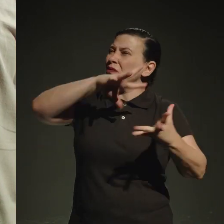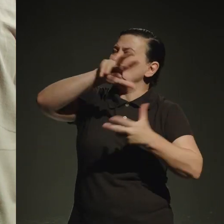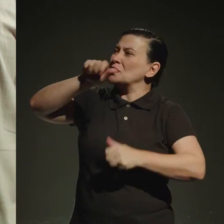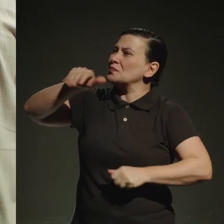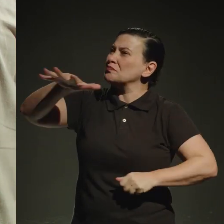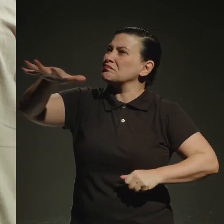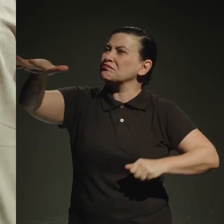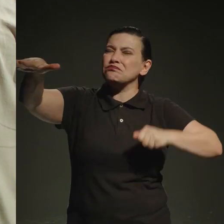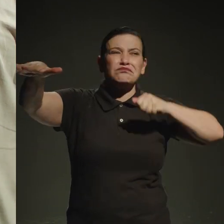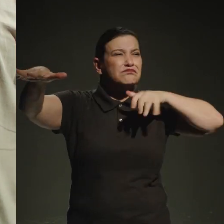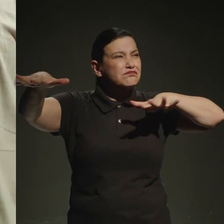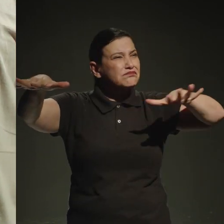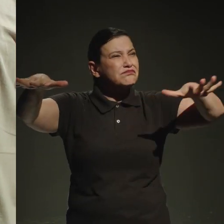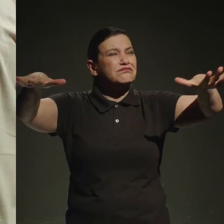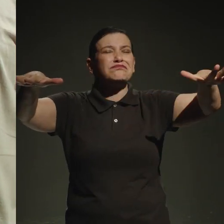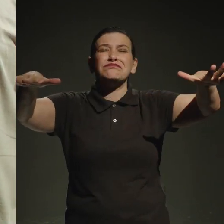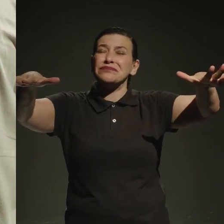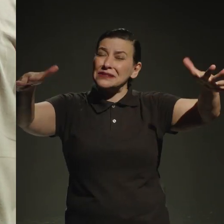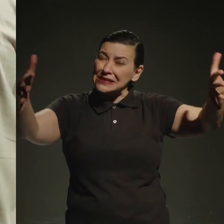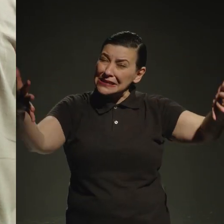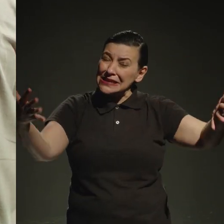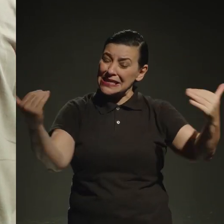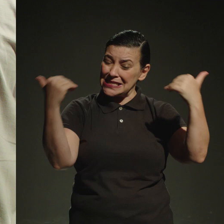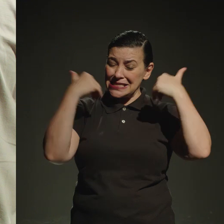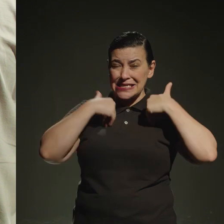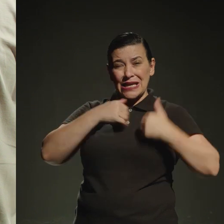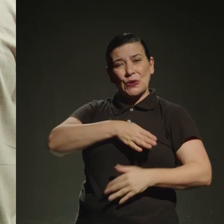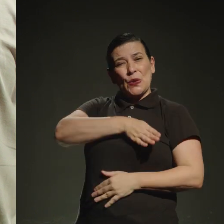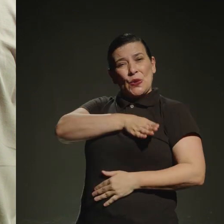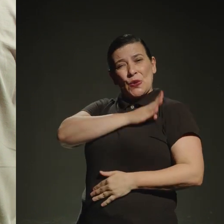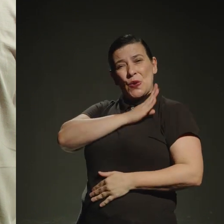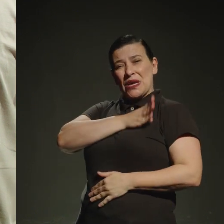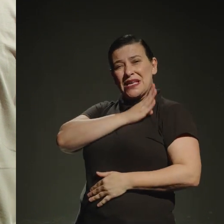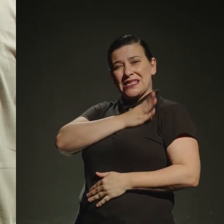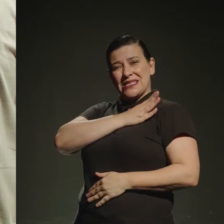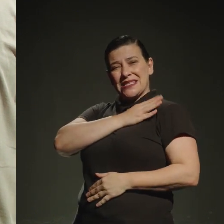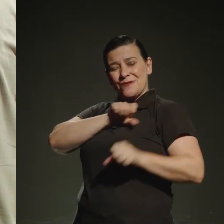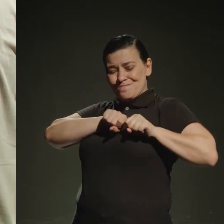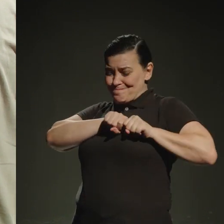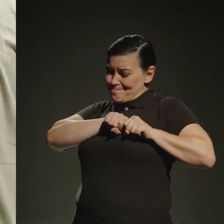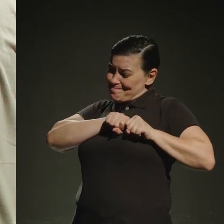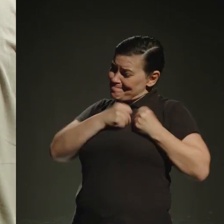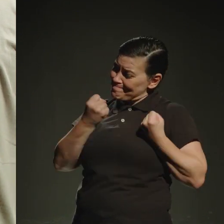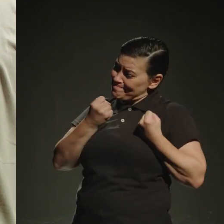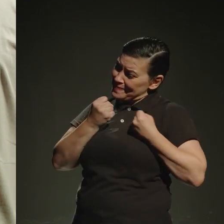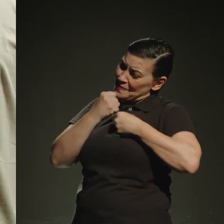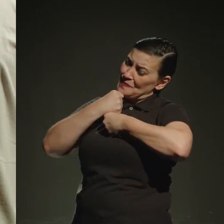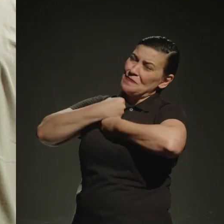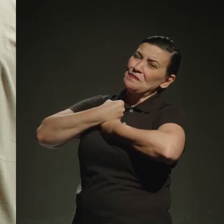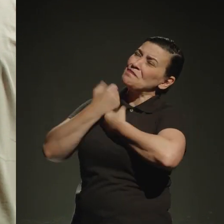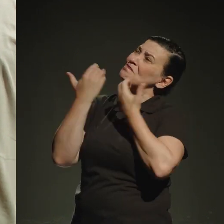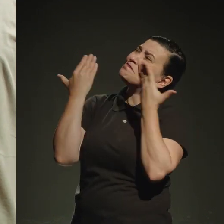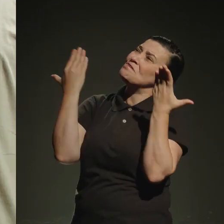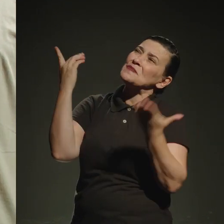do mundo, meu coração conheceria também a vastidão da dor. Por que,